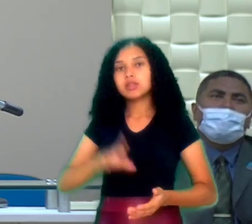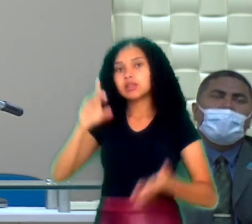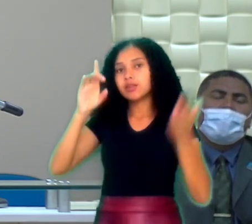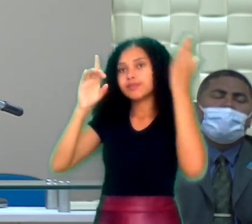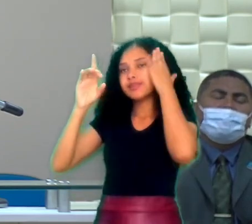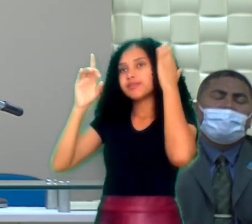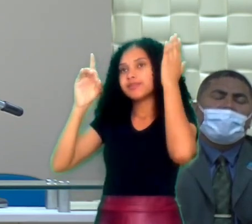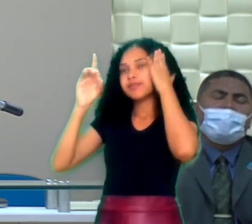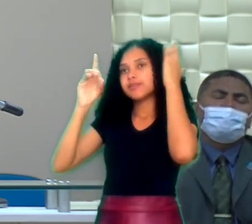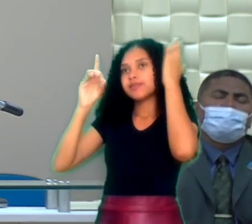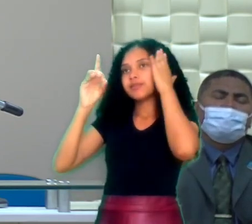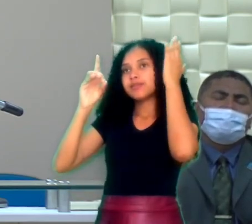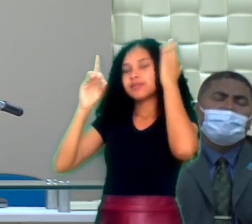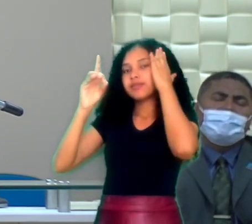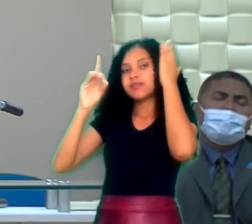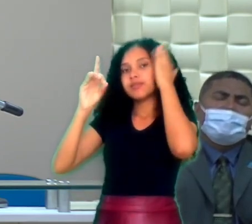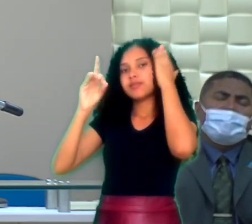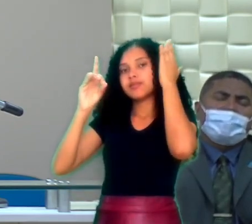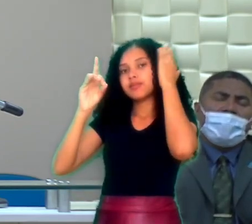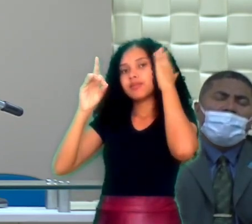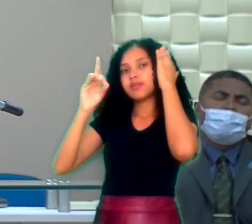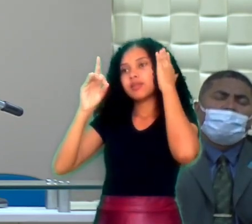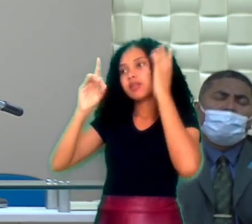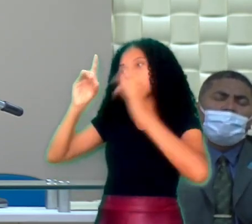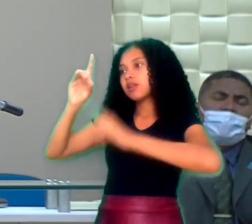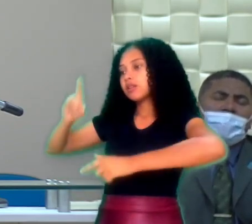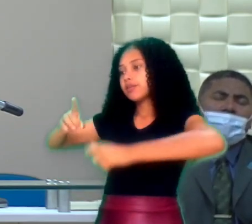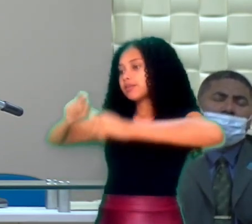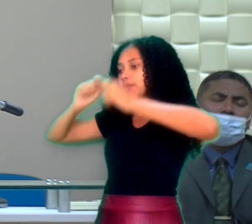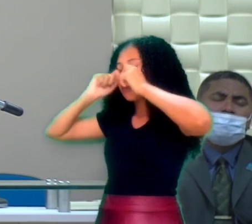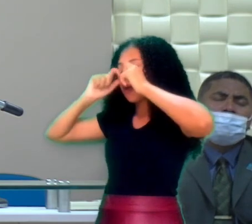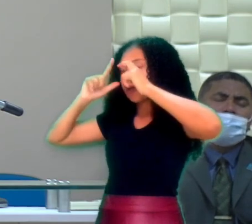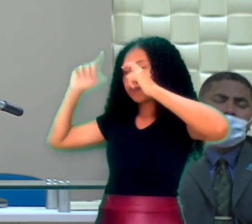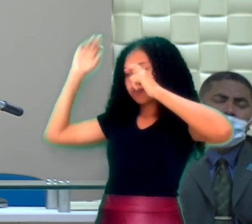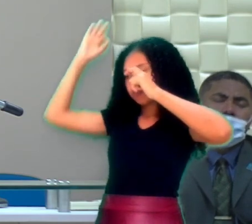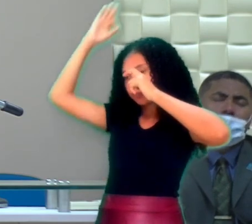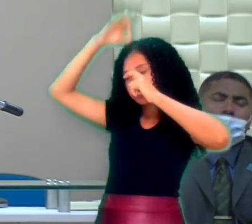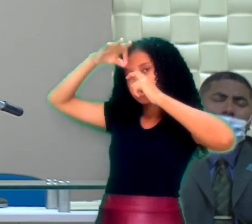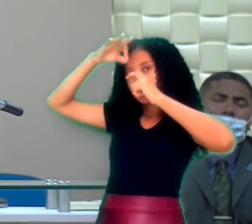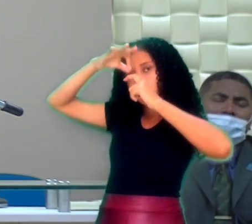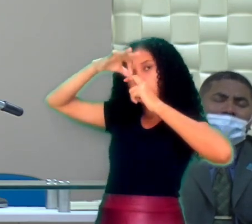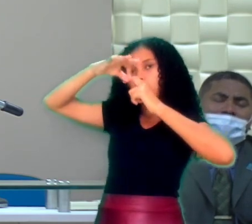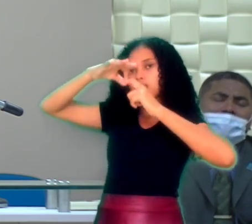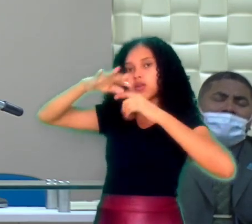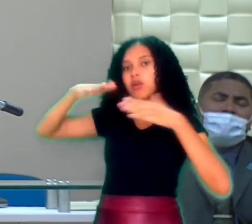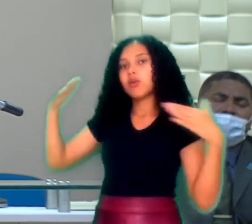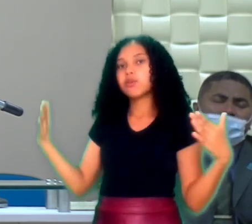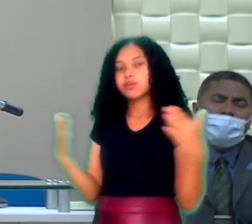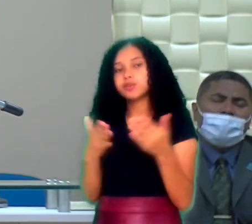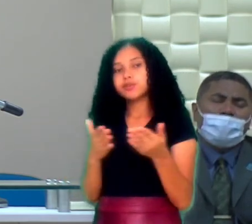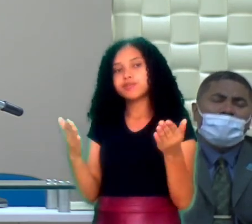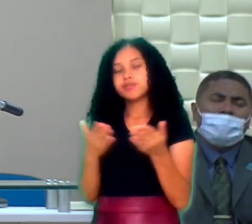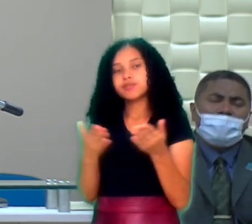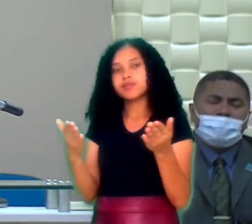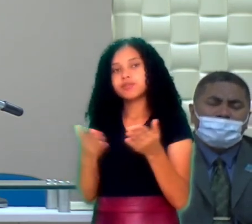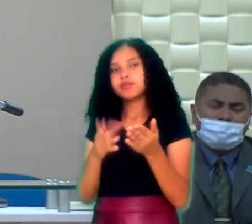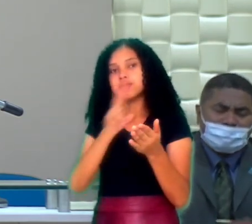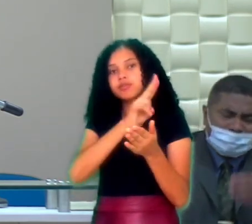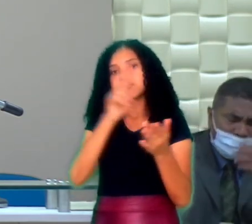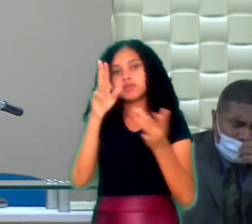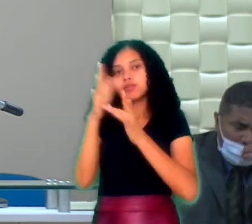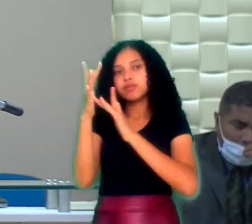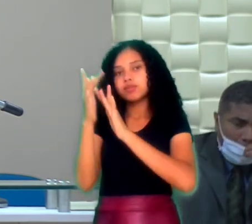como é que pode? Uma coisa que estava tão boa aqui me protegendo, agora o Senhor mata. Ele diz: você está zangado com esta boboeira.